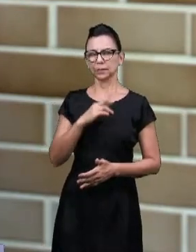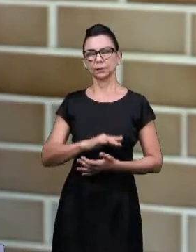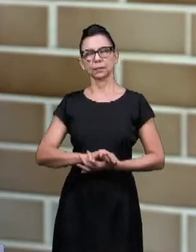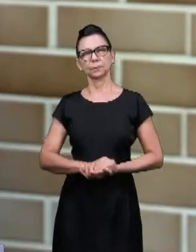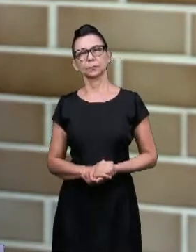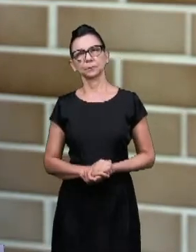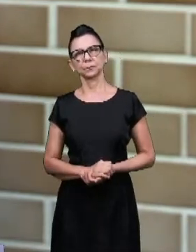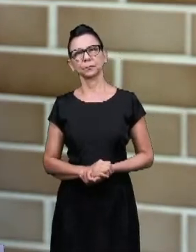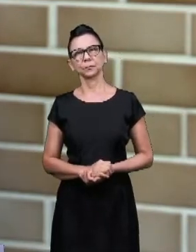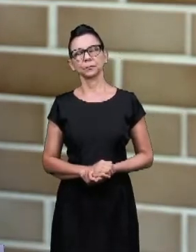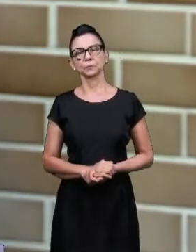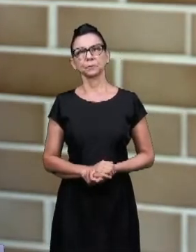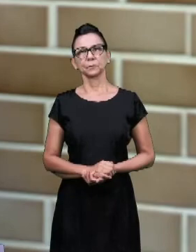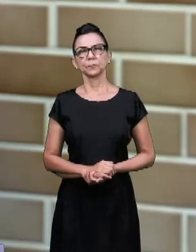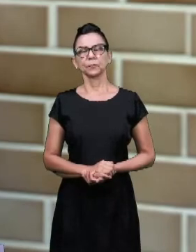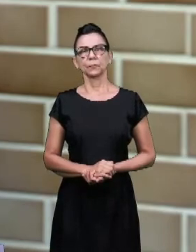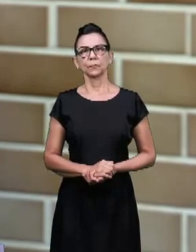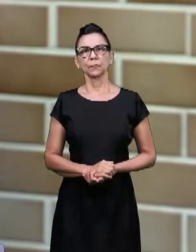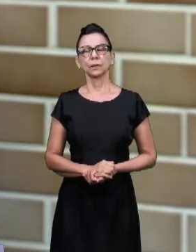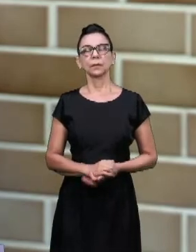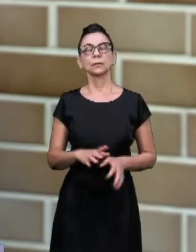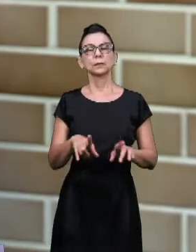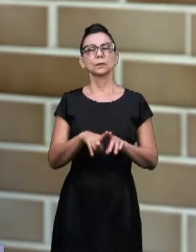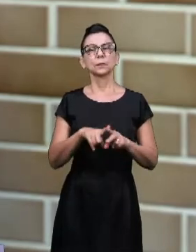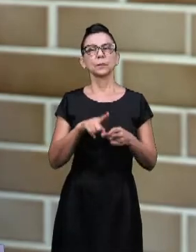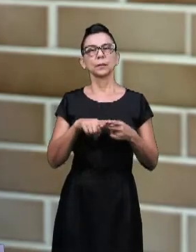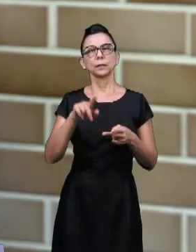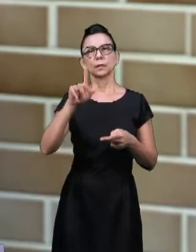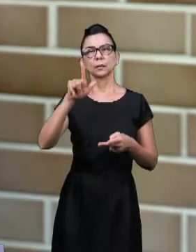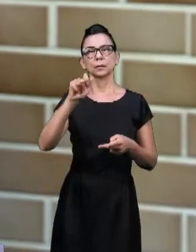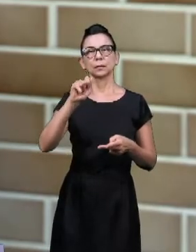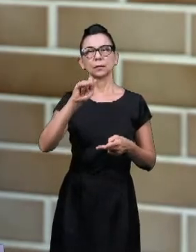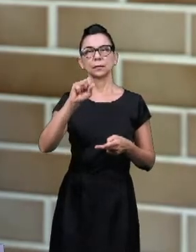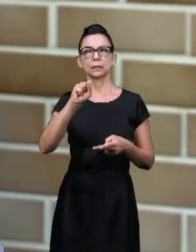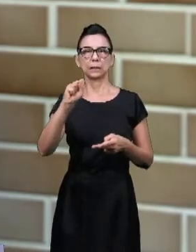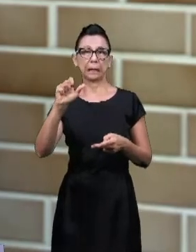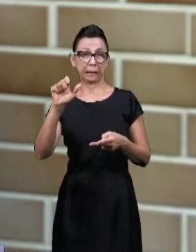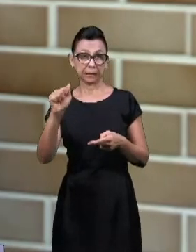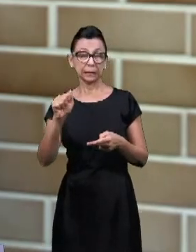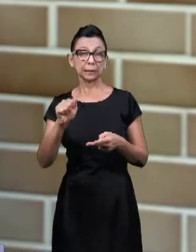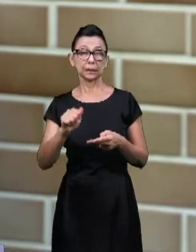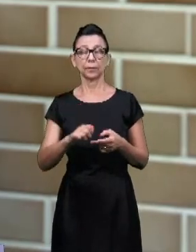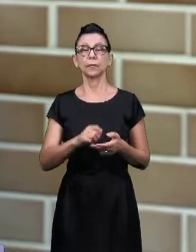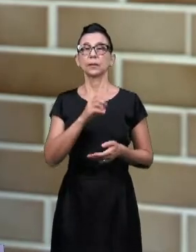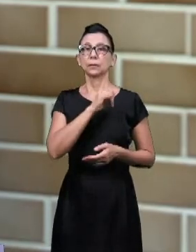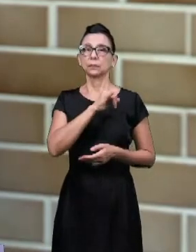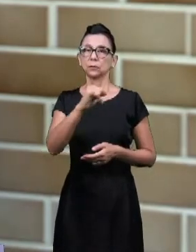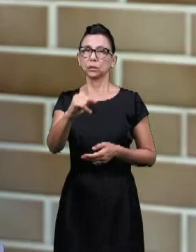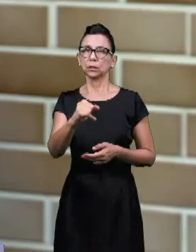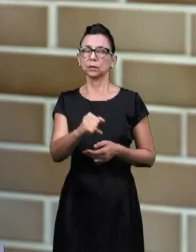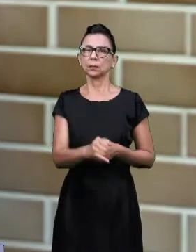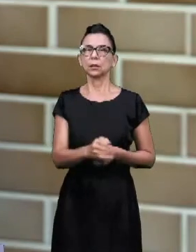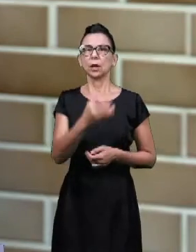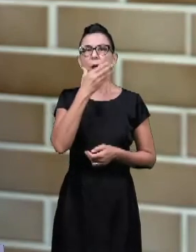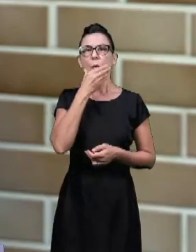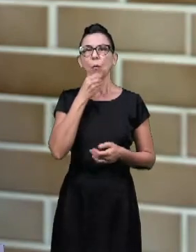na resposta da irmã Laísa, quando ela disse que ele comprou o campo com os recursos